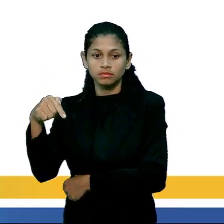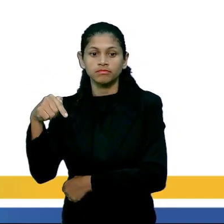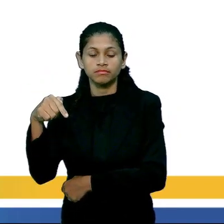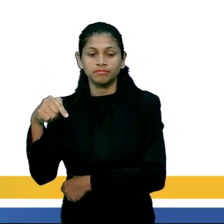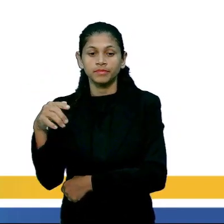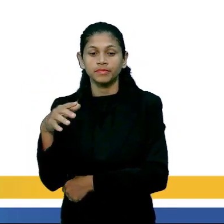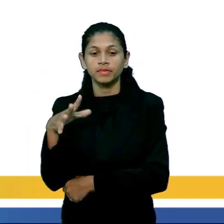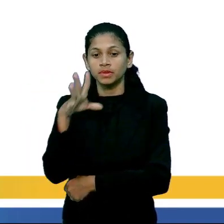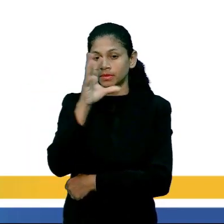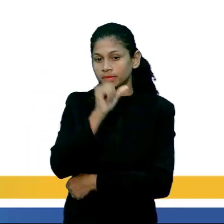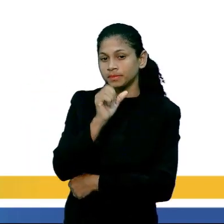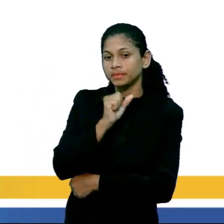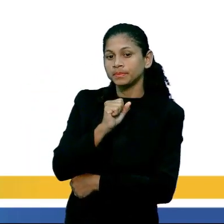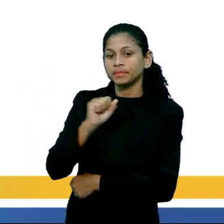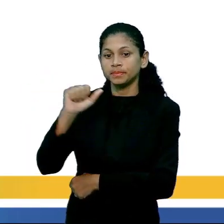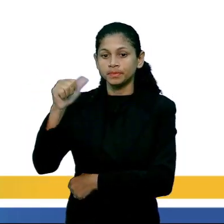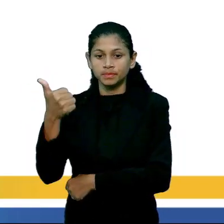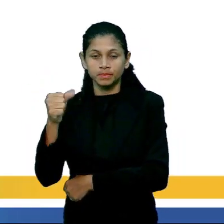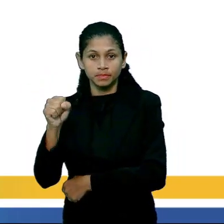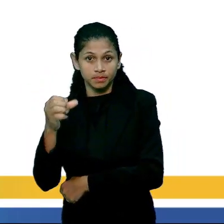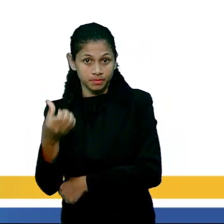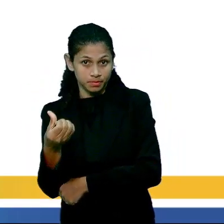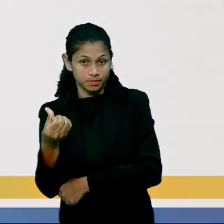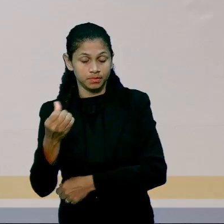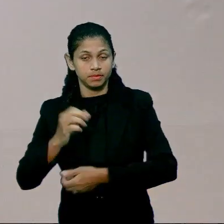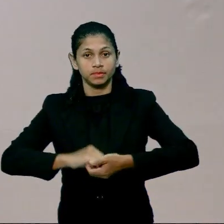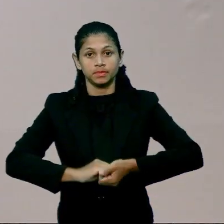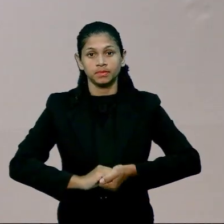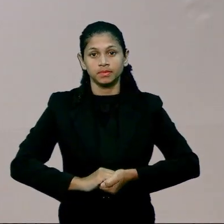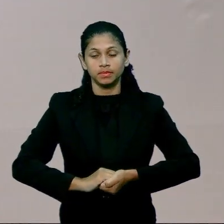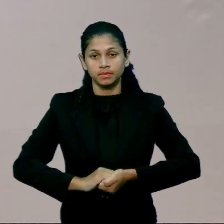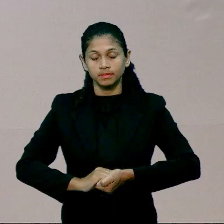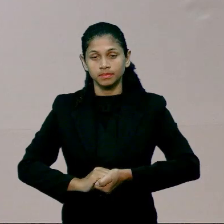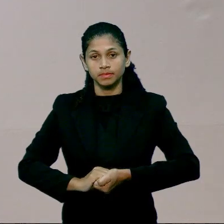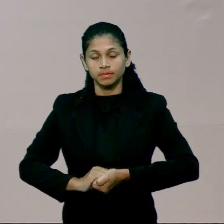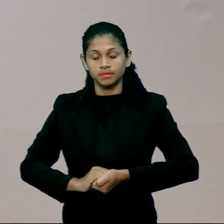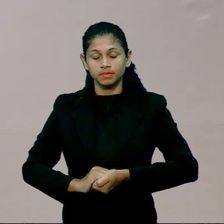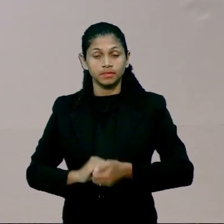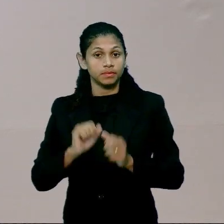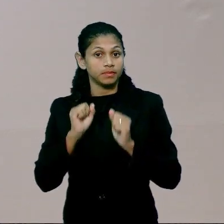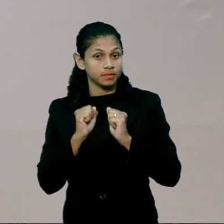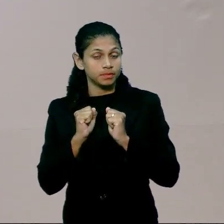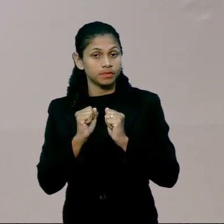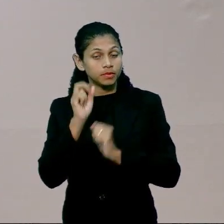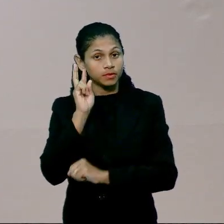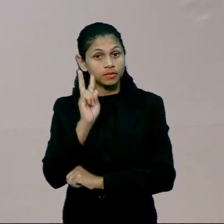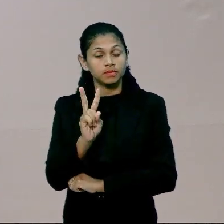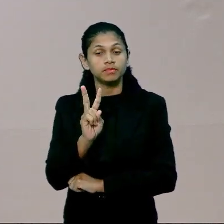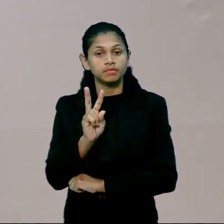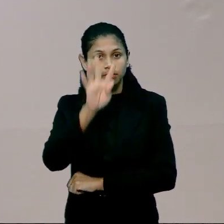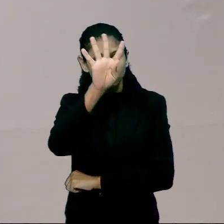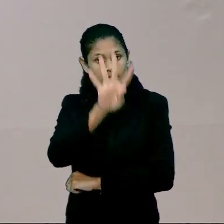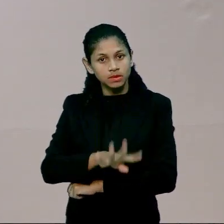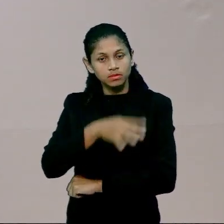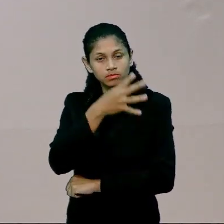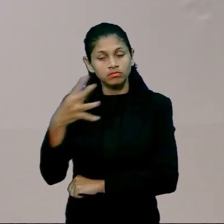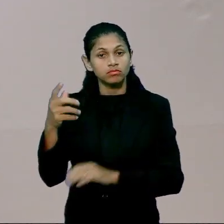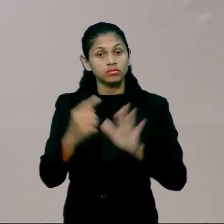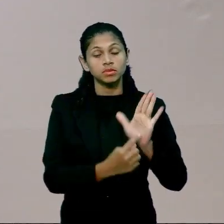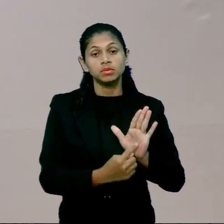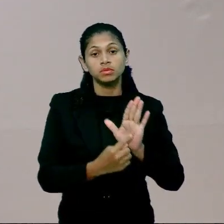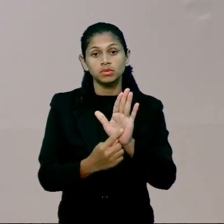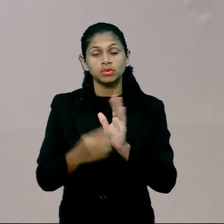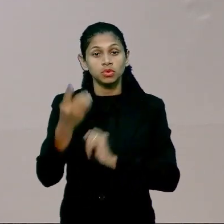E no sábado 186 então a gente pode ver que a tabela especificou